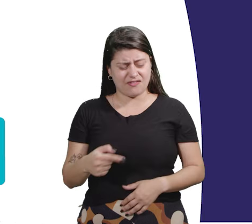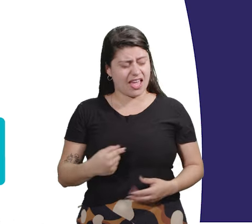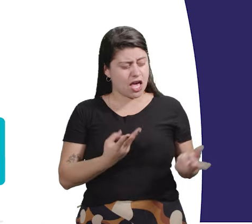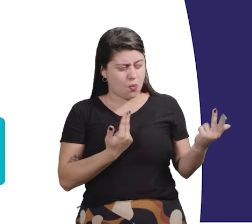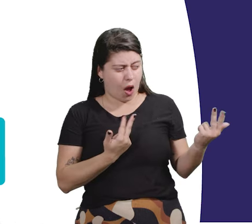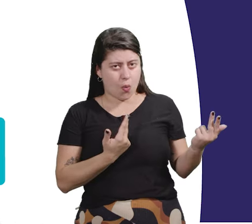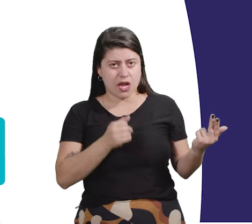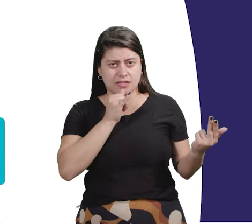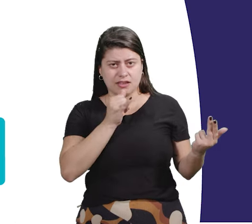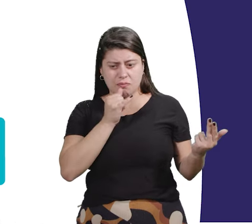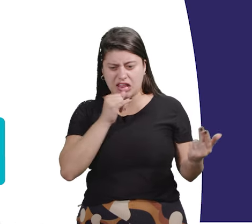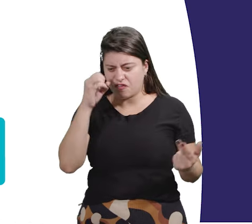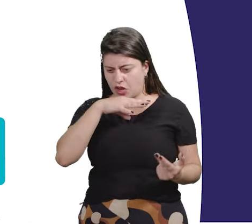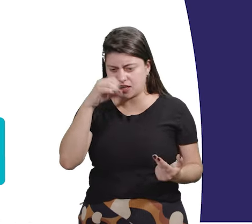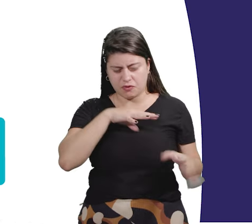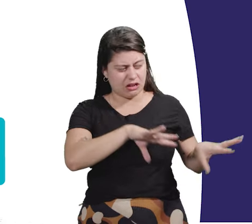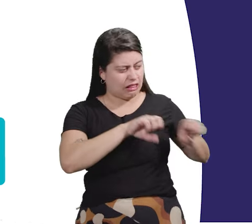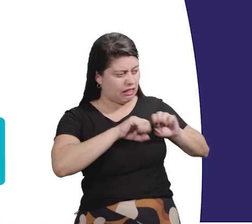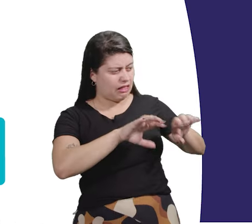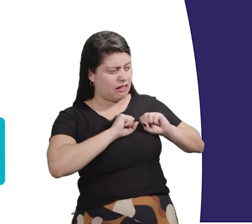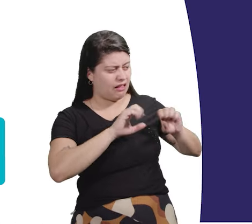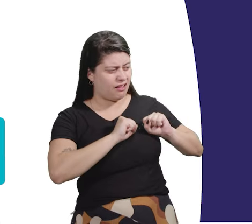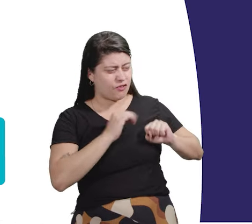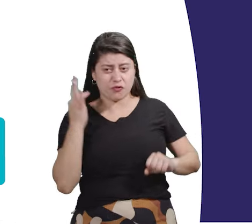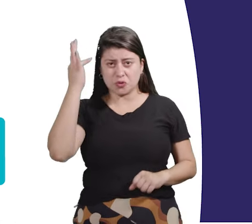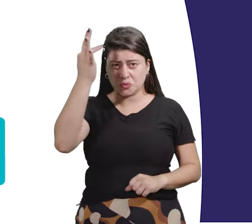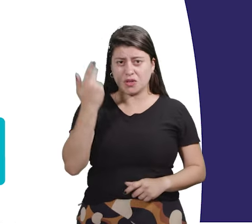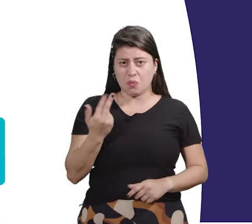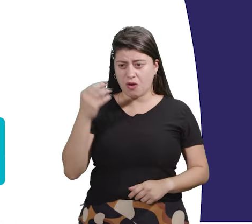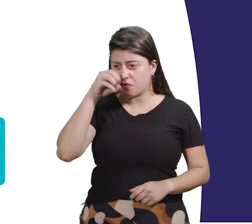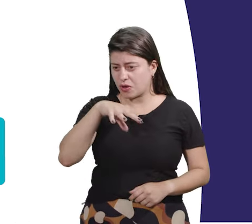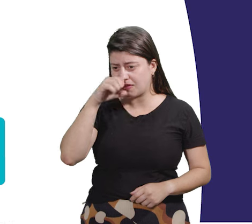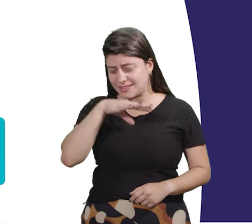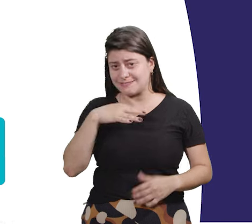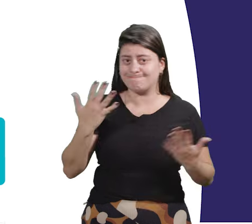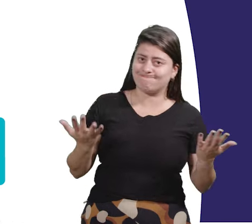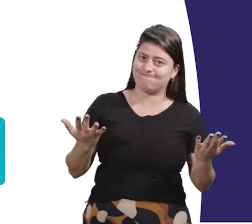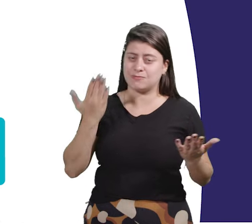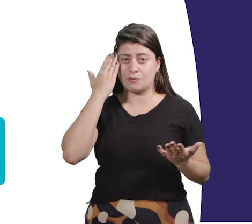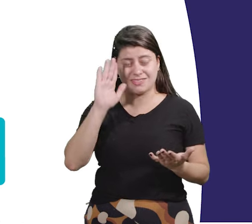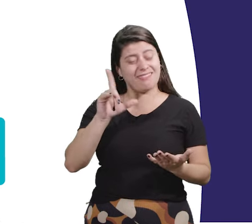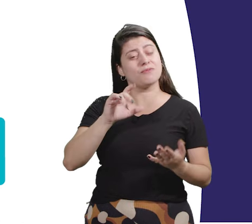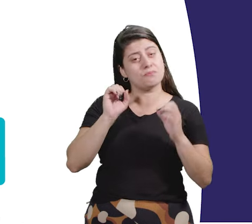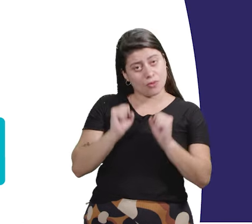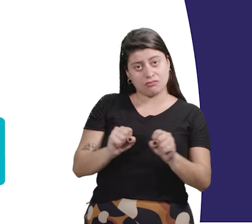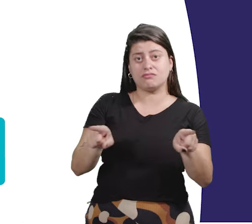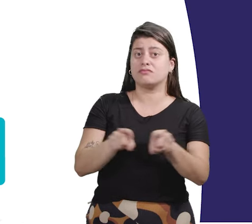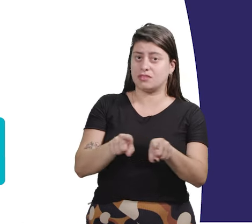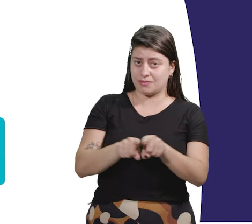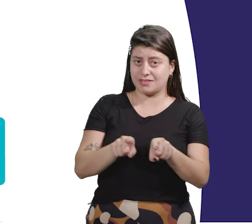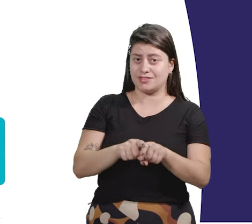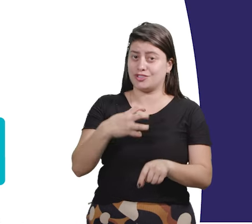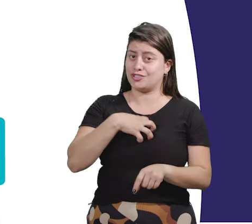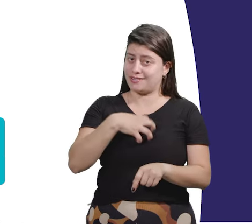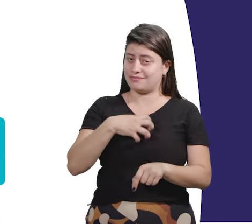provavelmente elas irão reagir de alguma forma. A gente pode ter várias possibilidades. A gente pode ter crianças que irão apresentar ali na